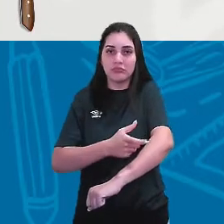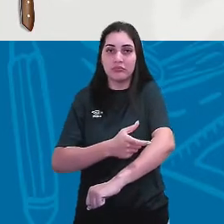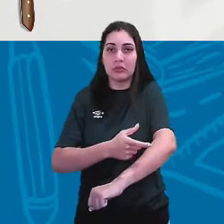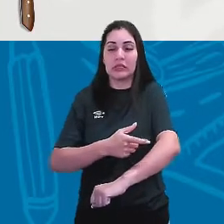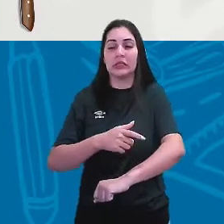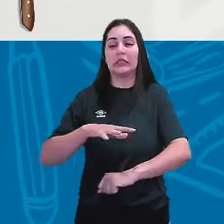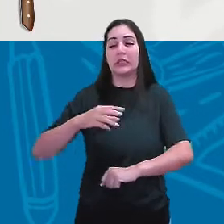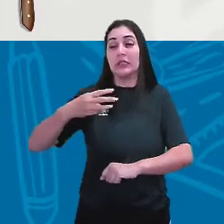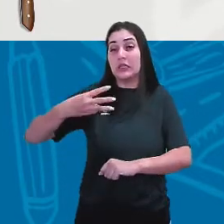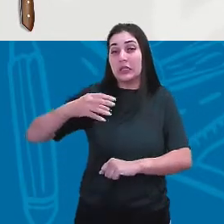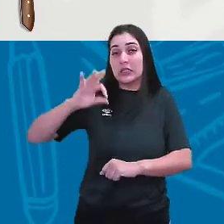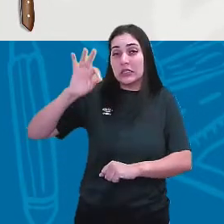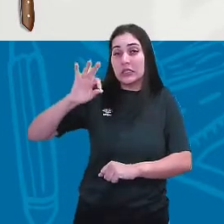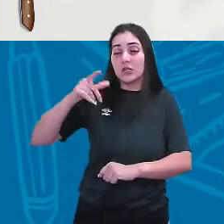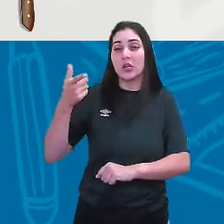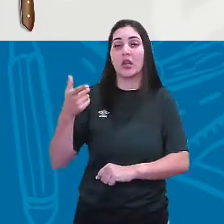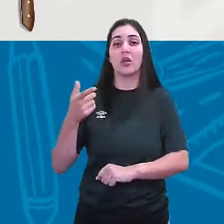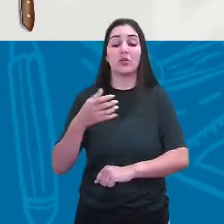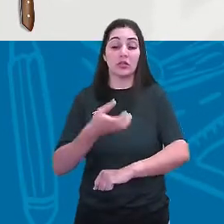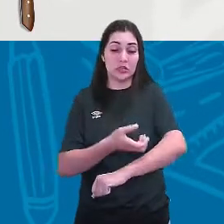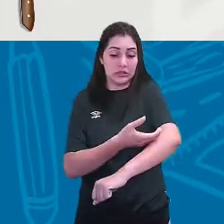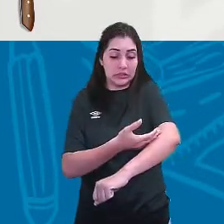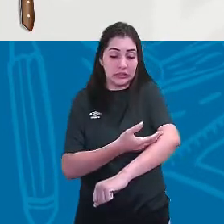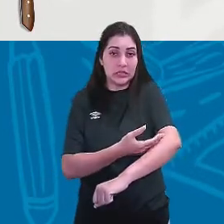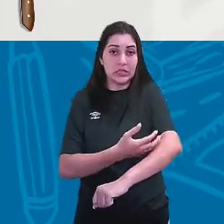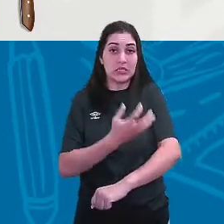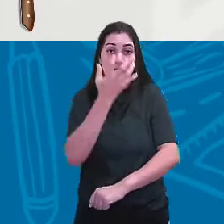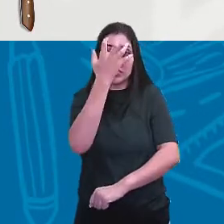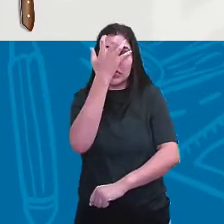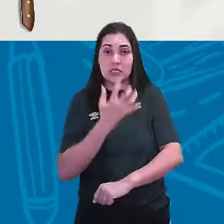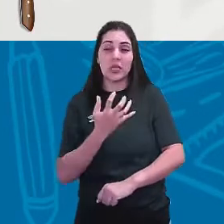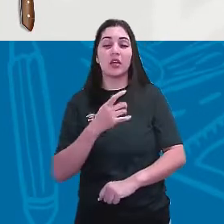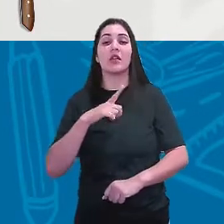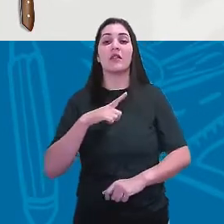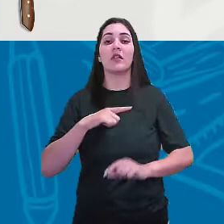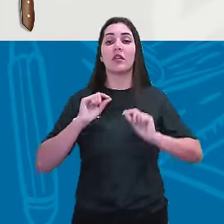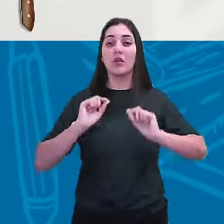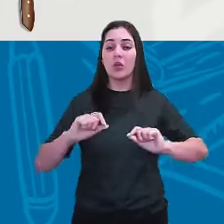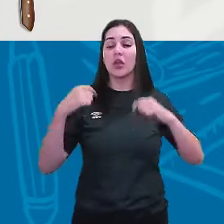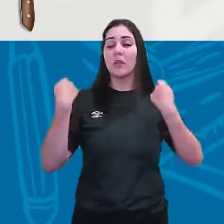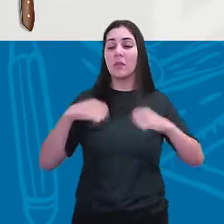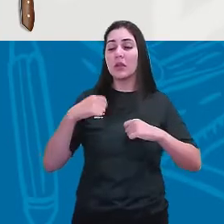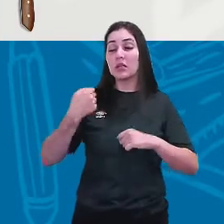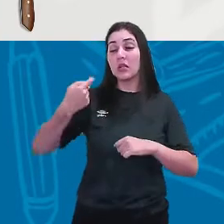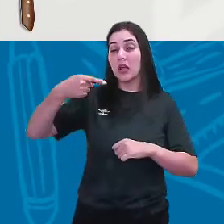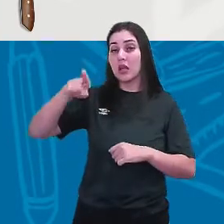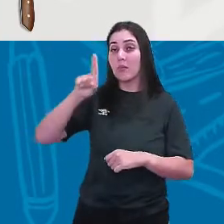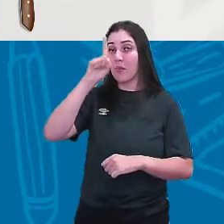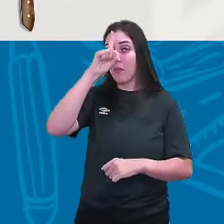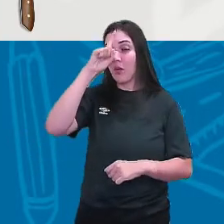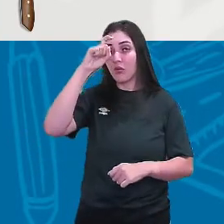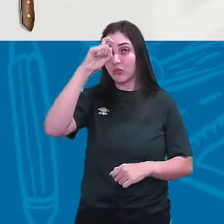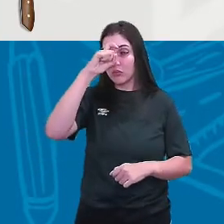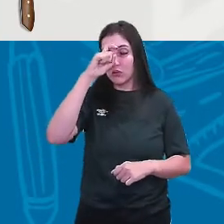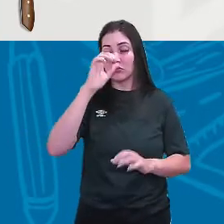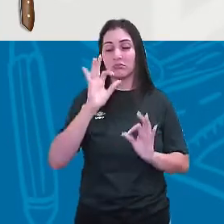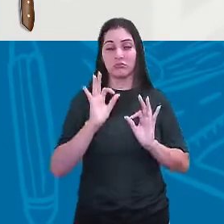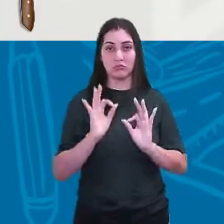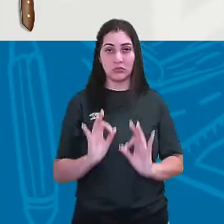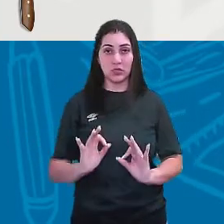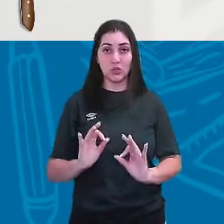de terceiro grau, queimaduras que são mais sérias, que vai ter a necessidade de você ir para um hospital, tá certo?